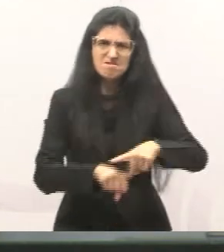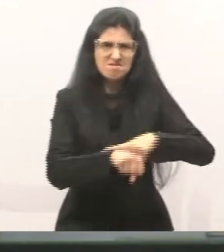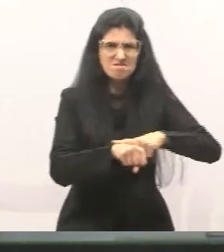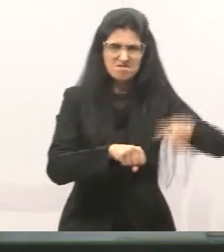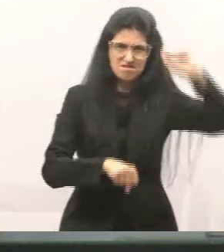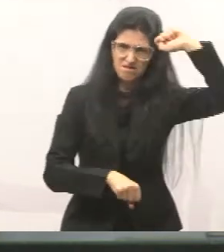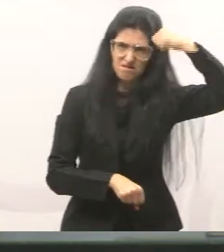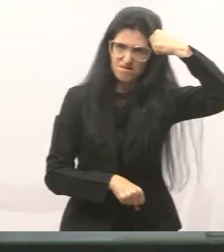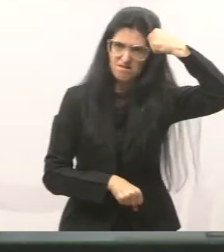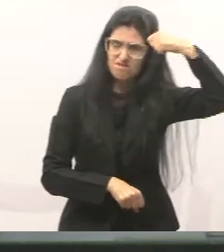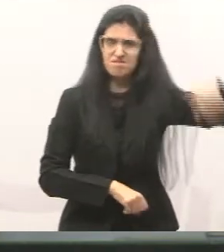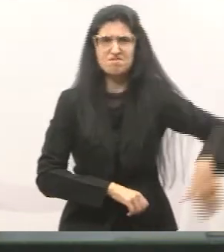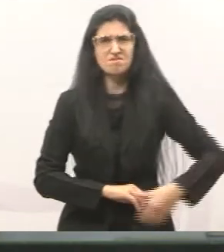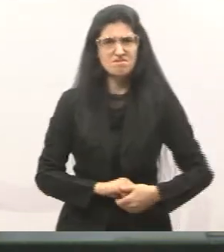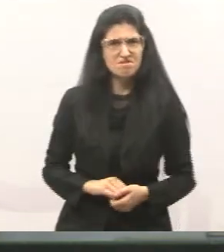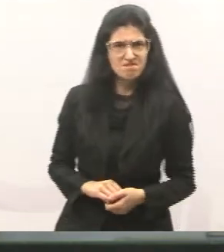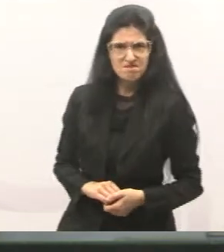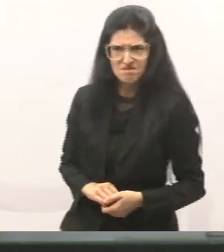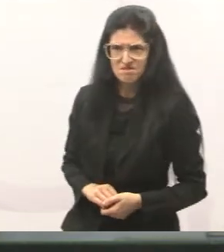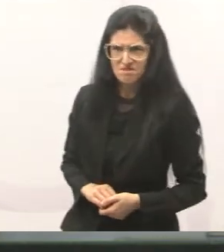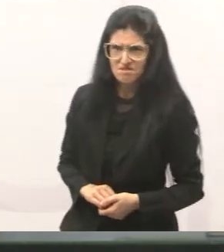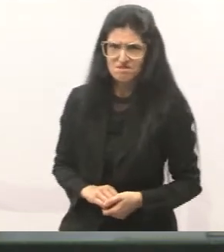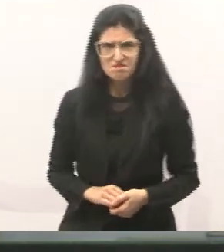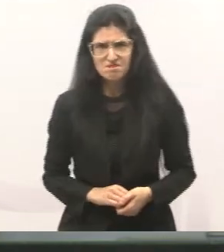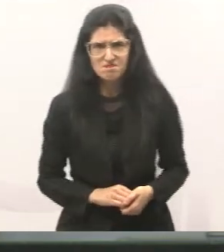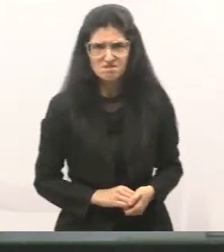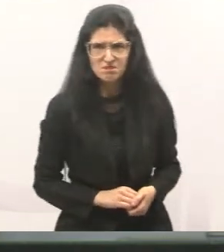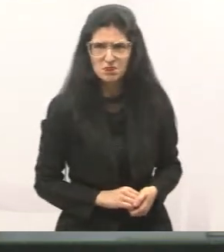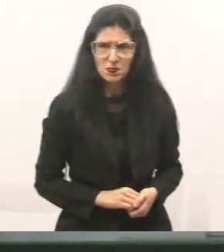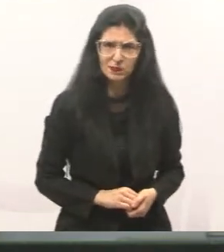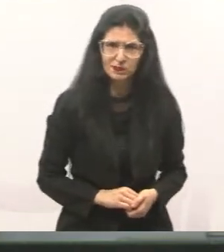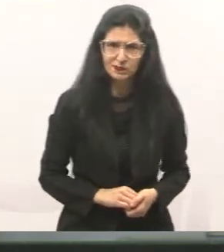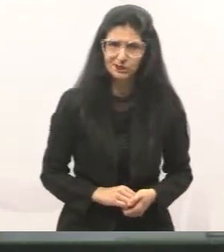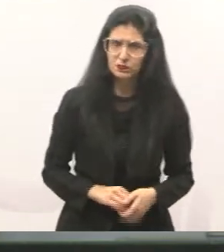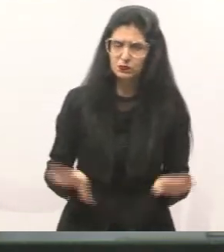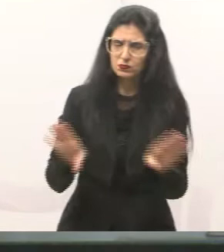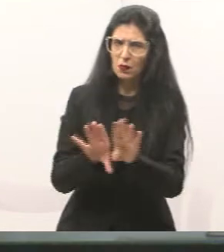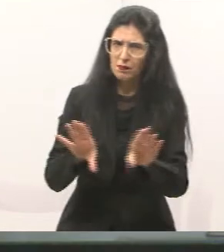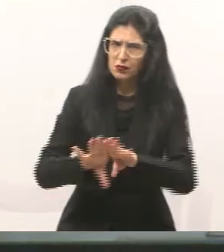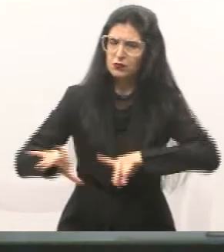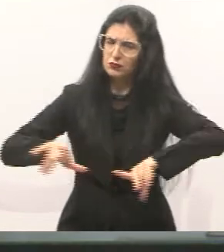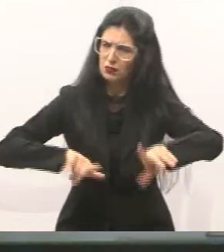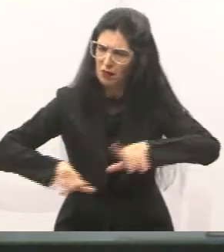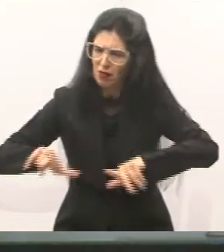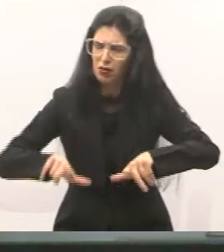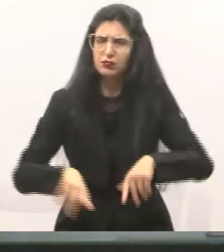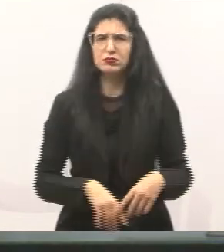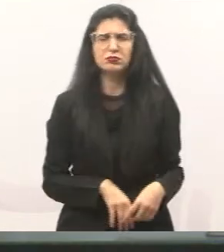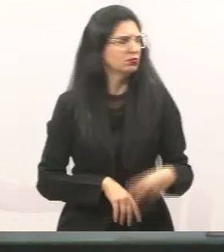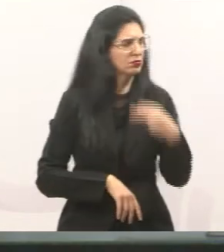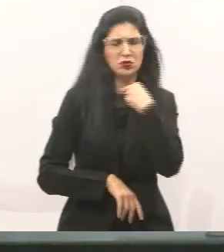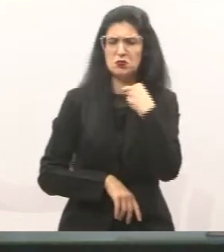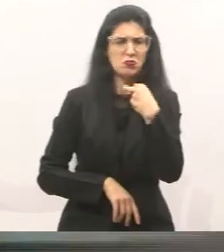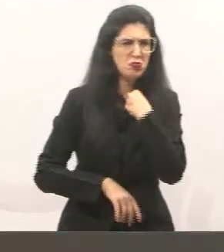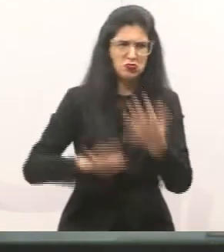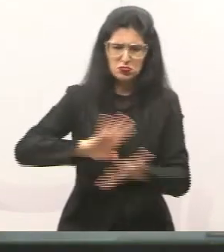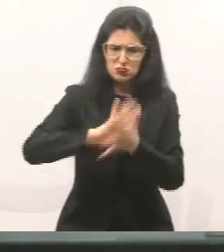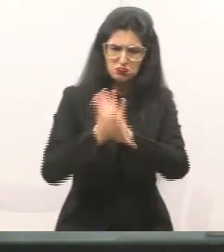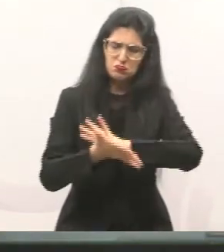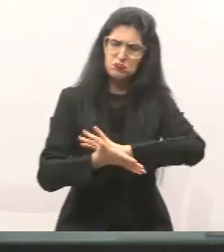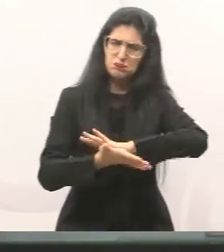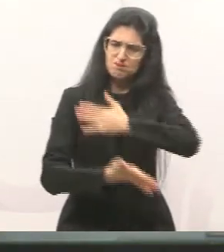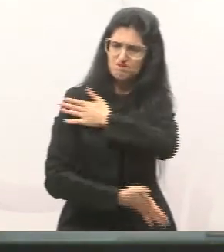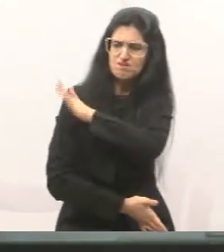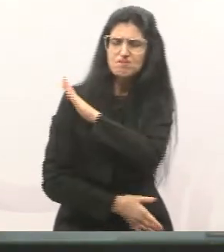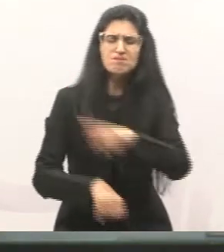racismos e preconceitos nas vias sociais e trabalhistas, buscar interatividade,